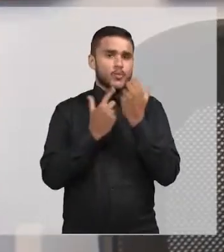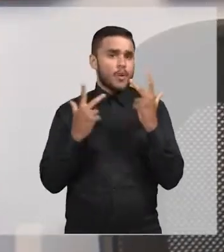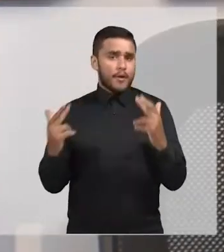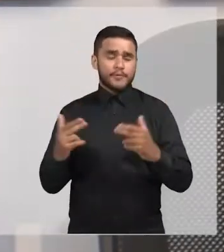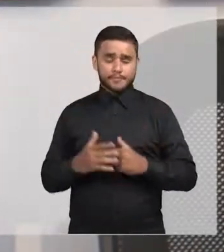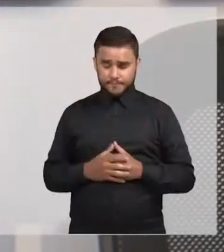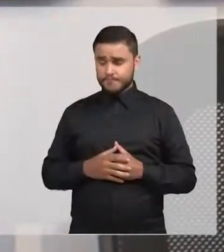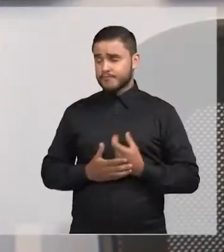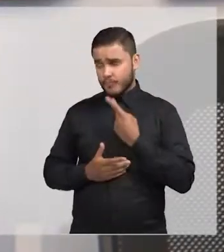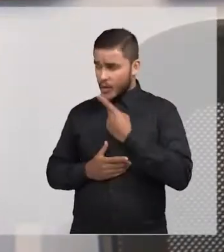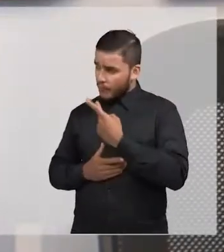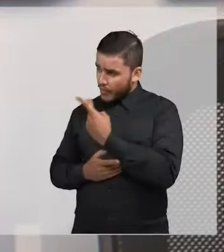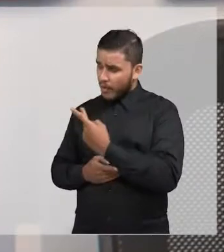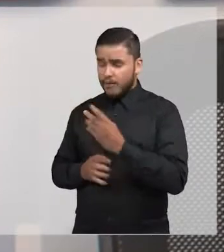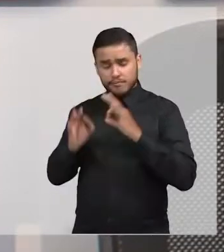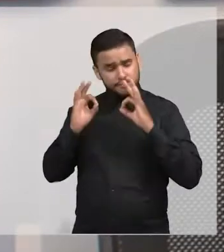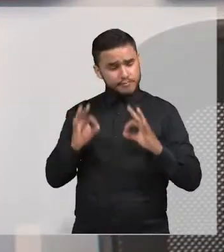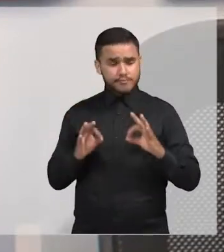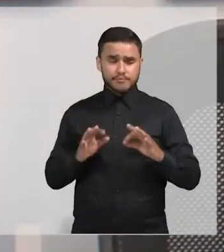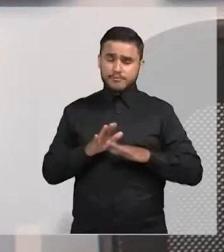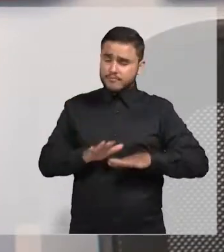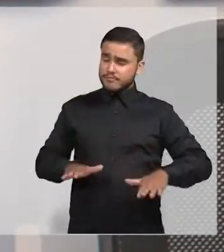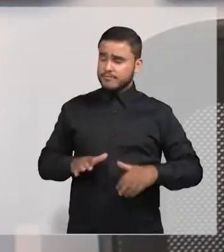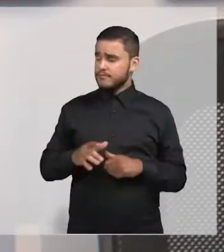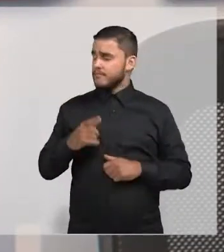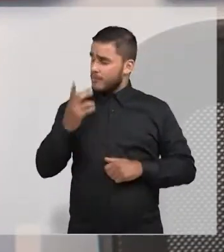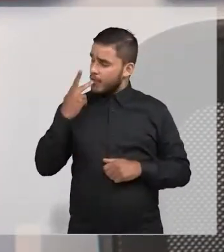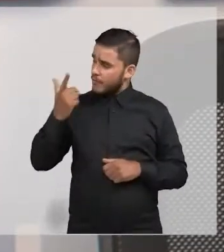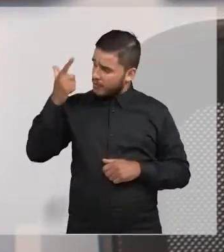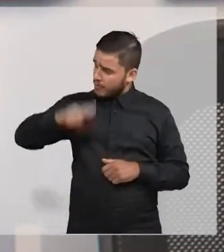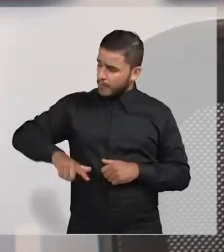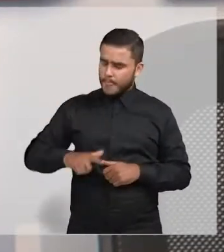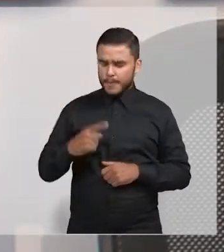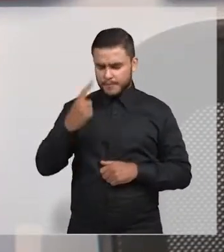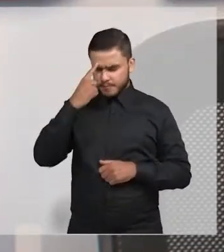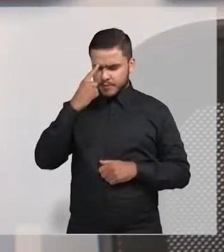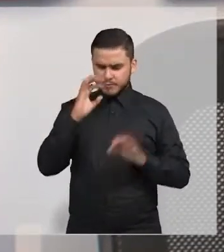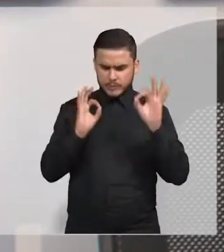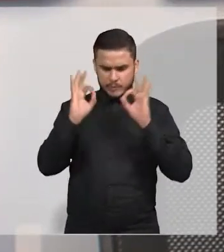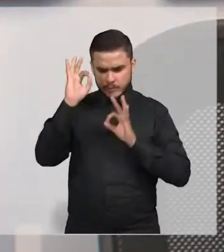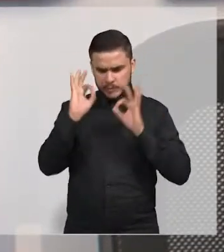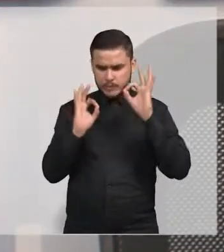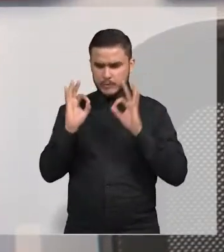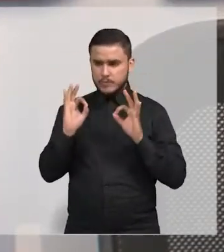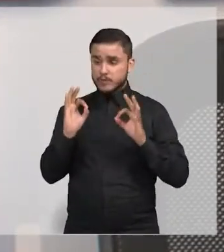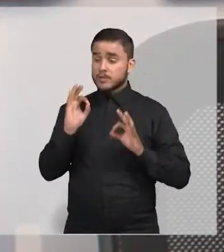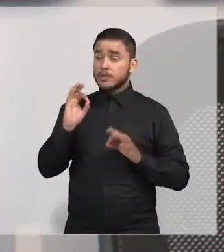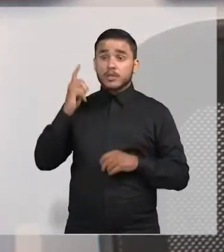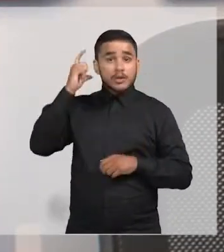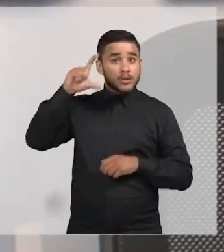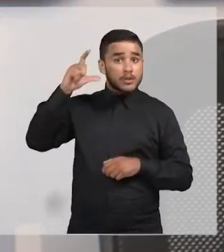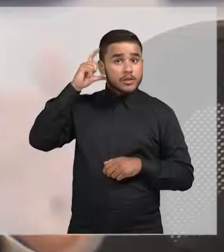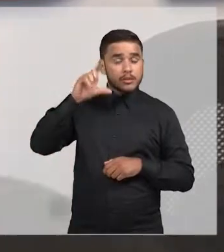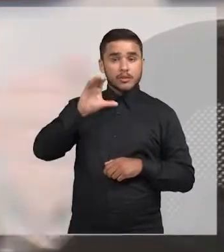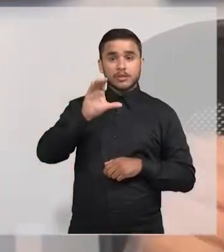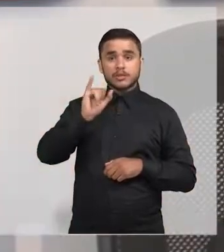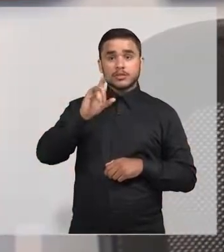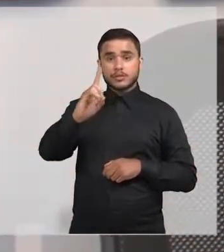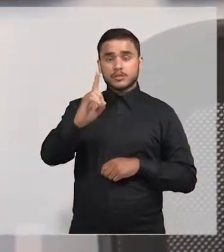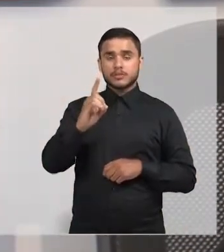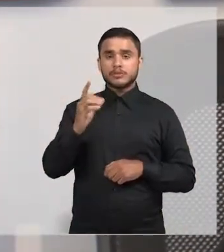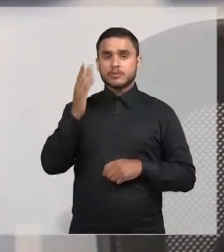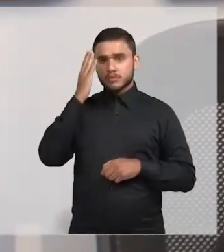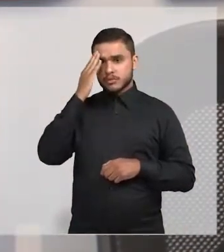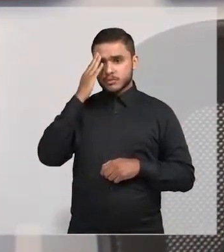Volto a reafirmar, a natureza de engenheiro de Cid Gomes está começando a funcionar. Ele está trazendo